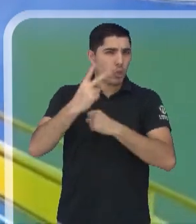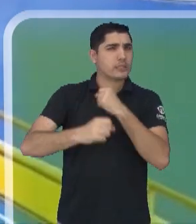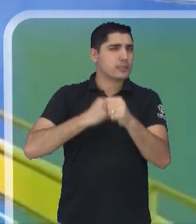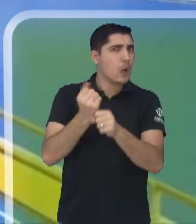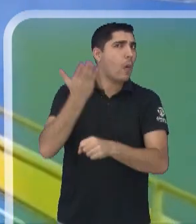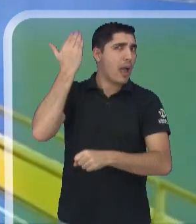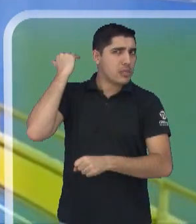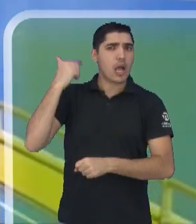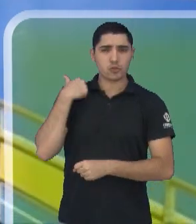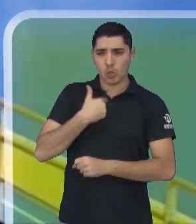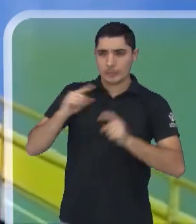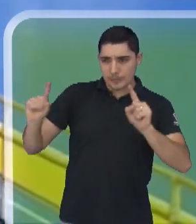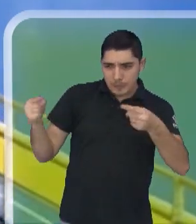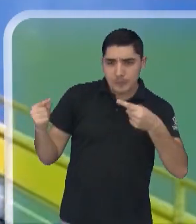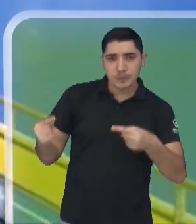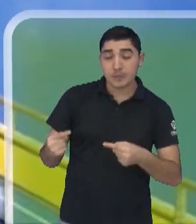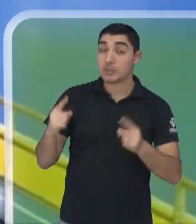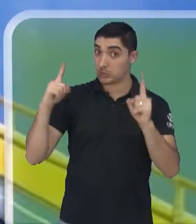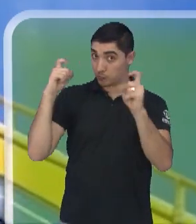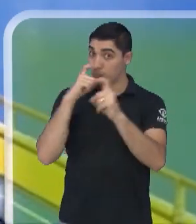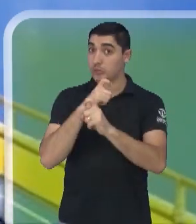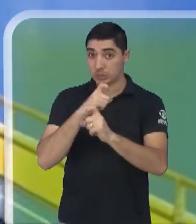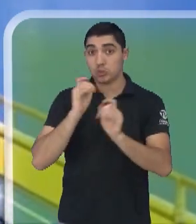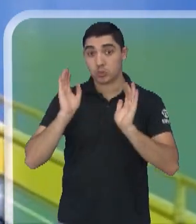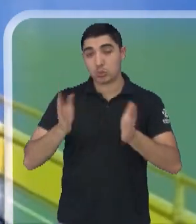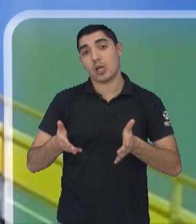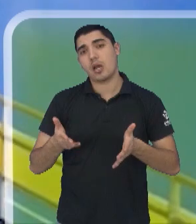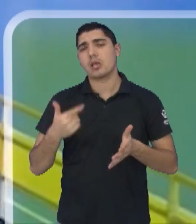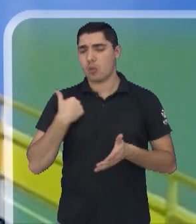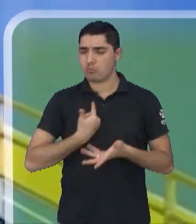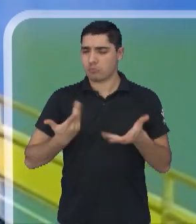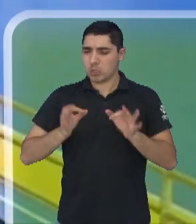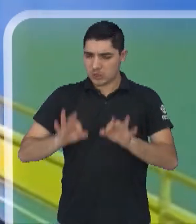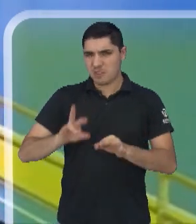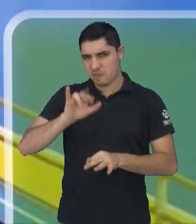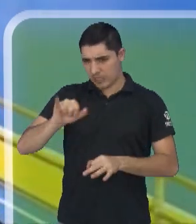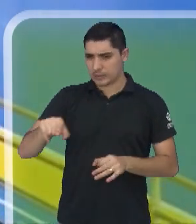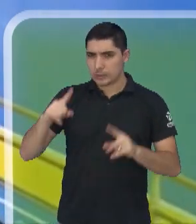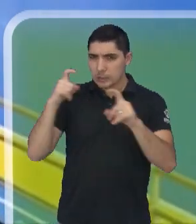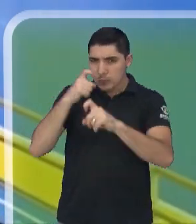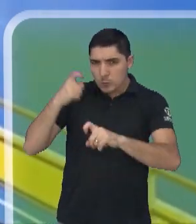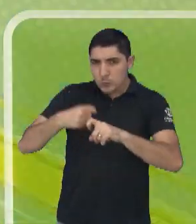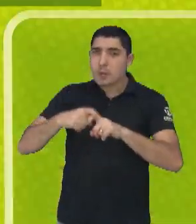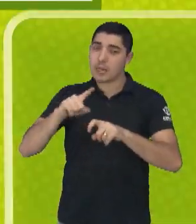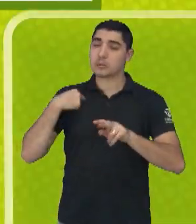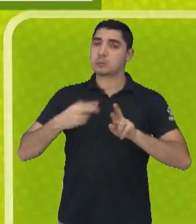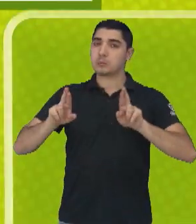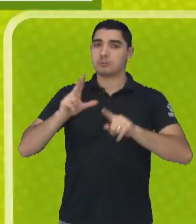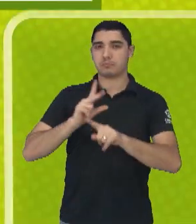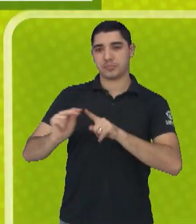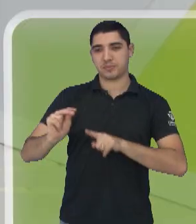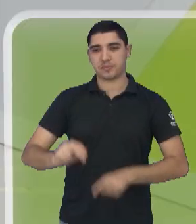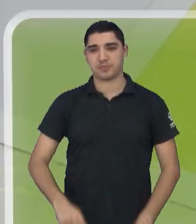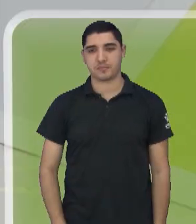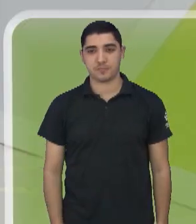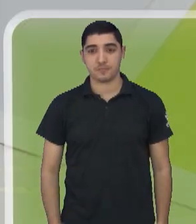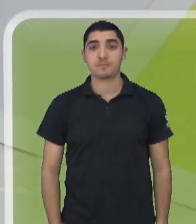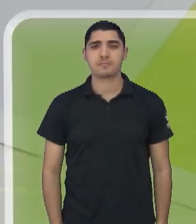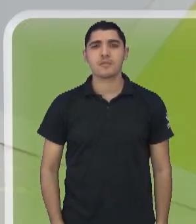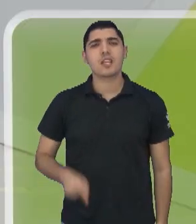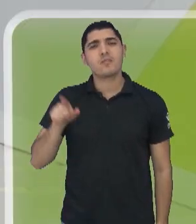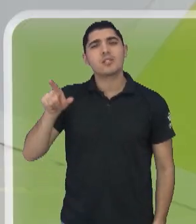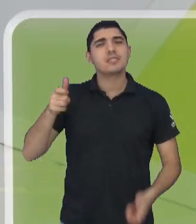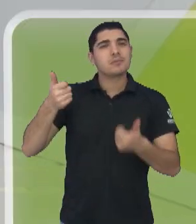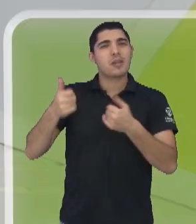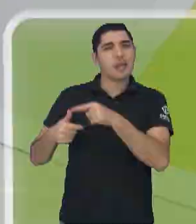digamos assim, muito difíceis. E com certeza vai ser um jogo difícil, mas esperamos sair com a vitória. Você achou que o Joãozinho